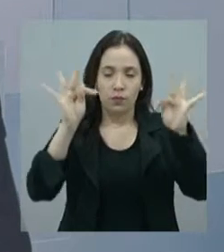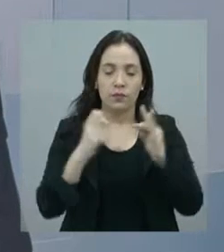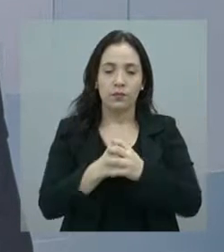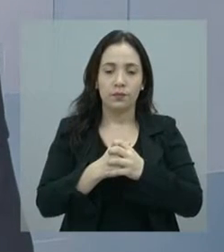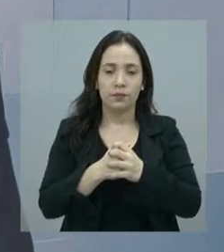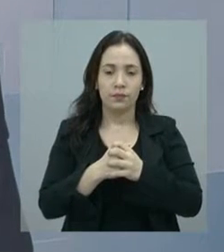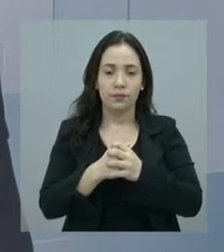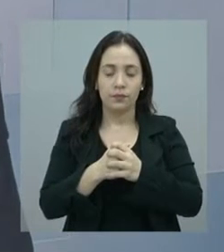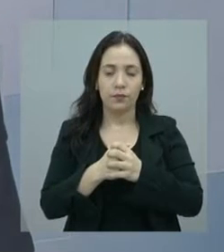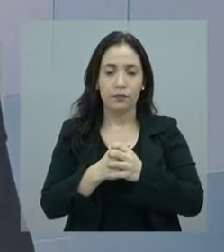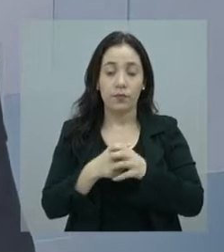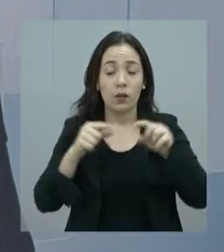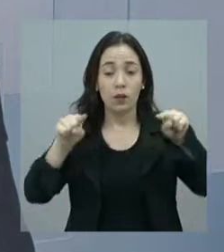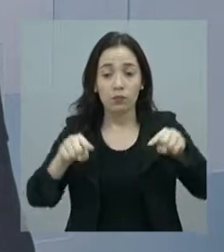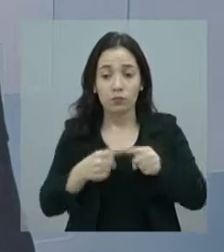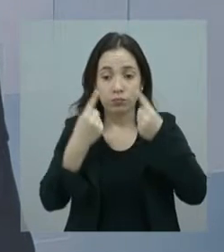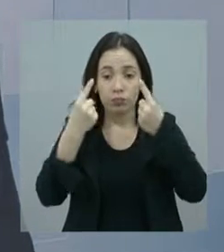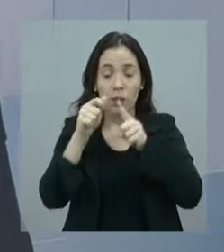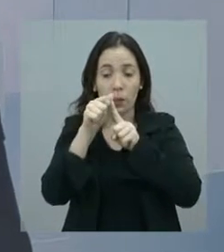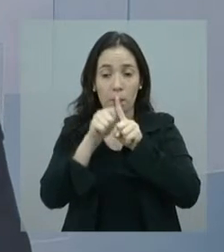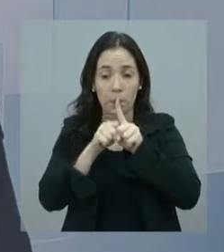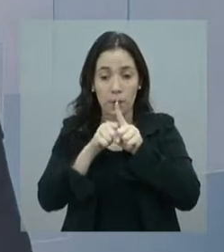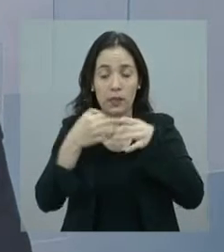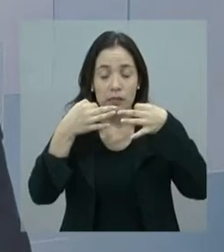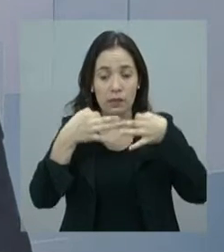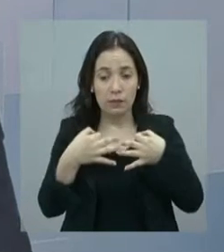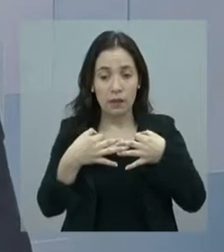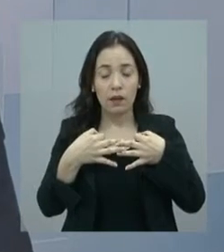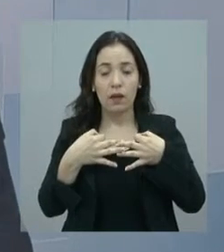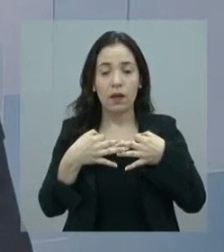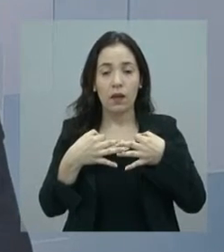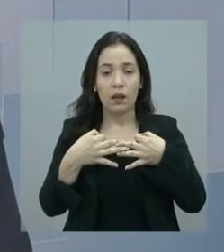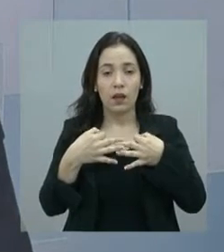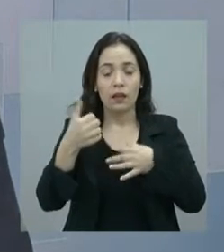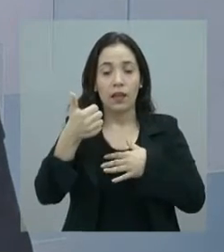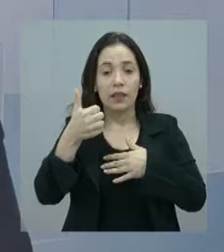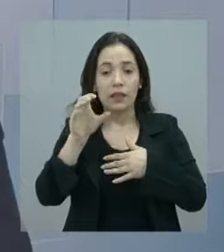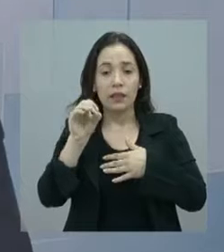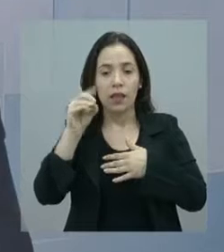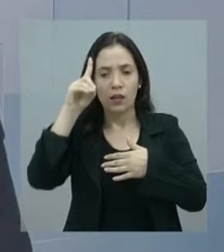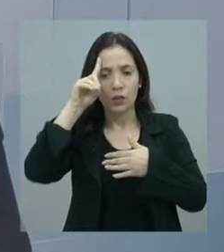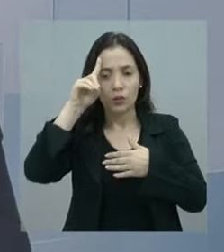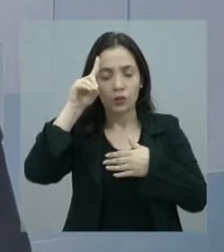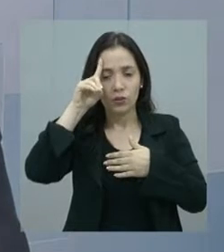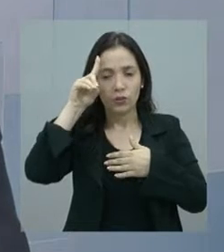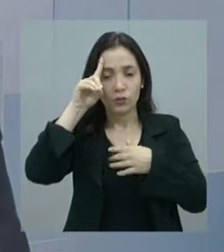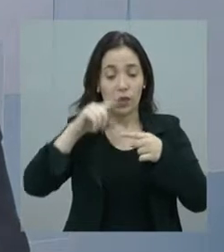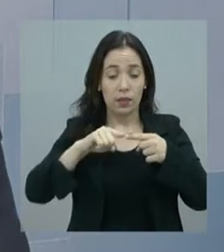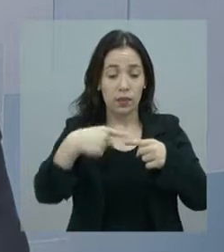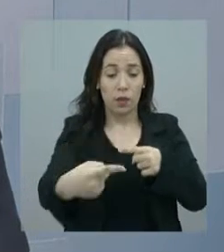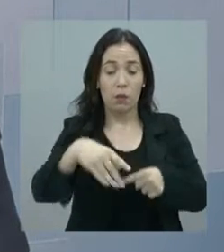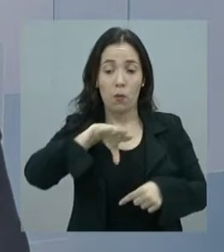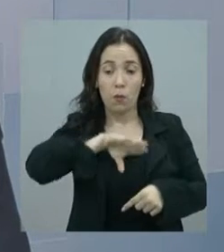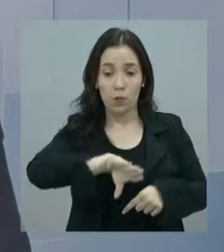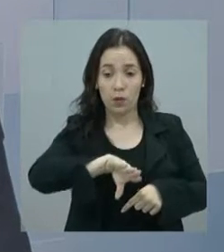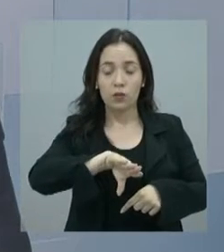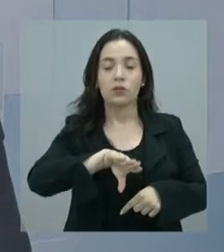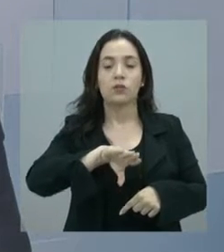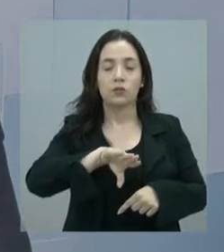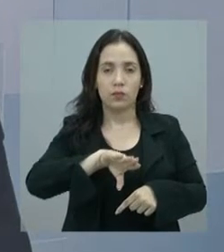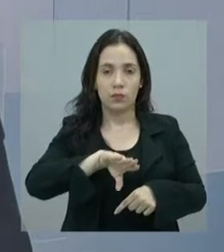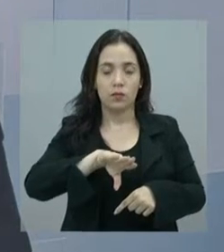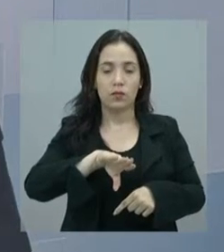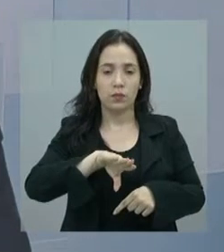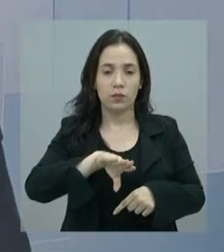E feito na época adequada, que é feita ali logo após os 10 dias após a menstruação,